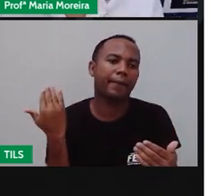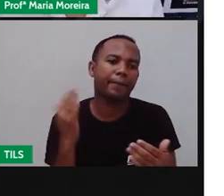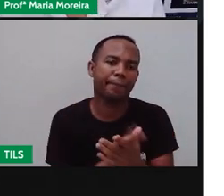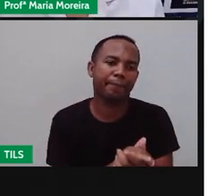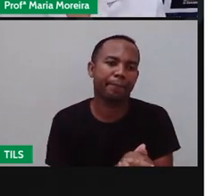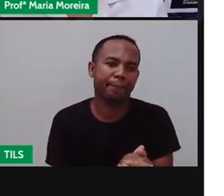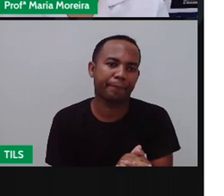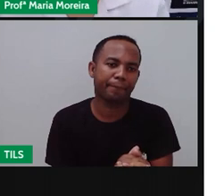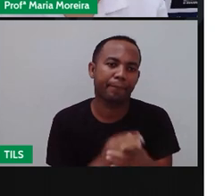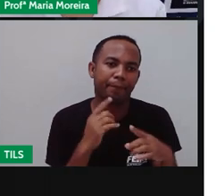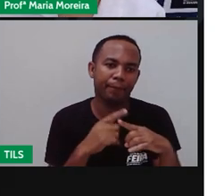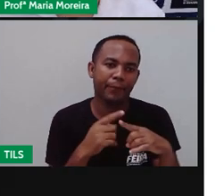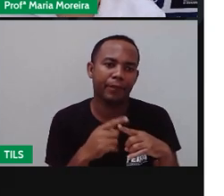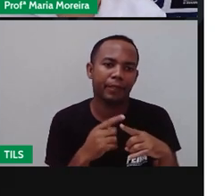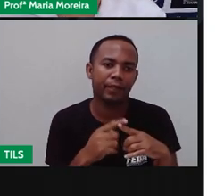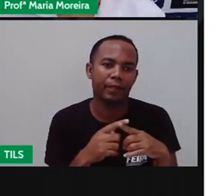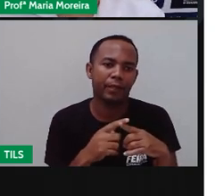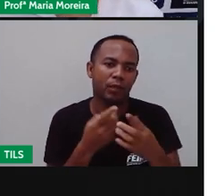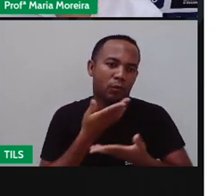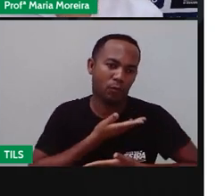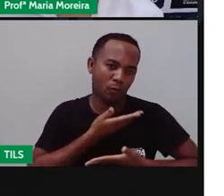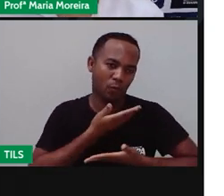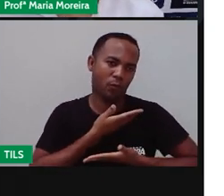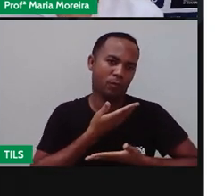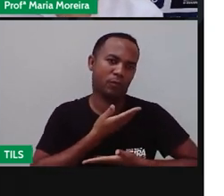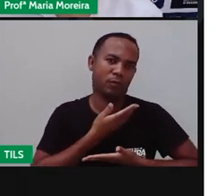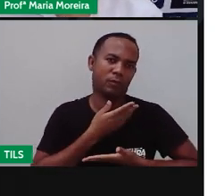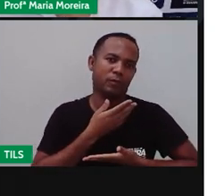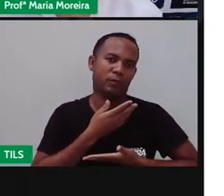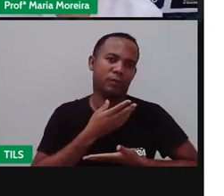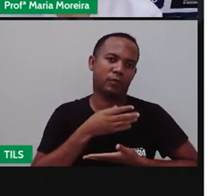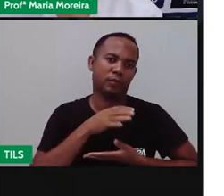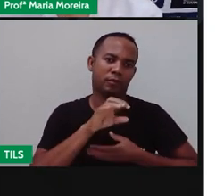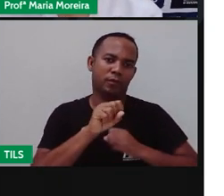morrer. Ninguém quer isso, né, gente? É triste.